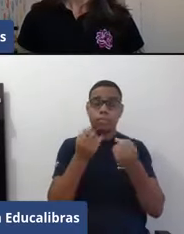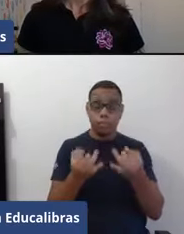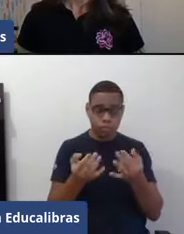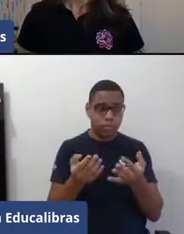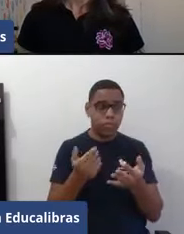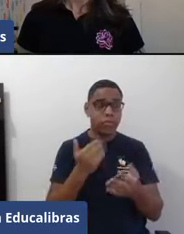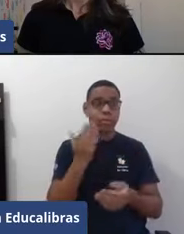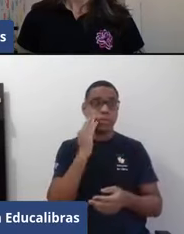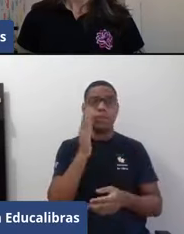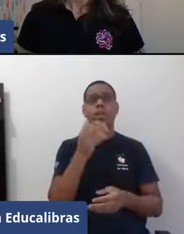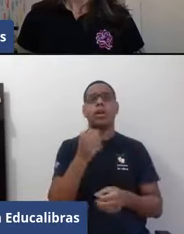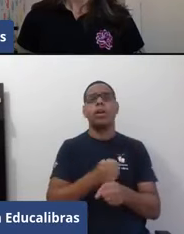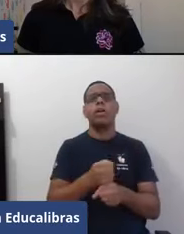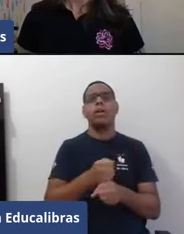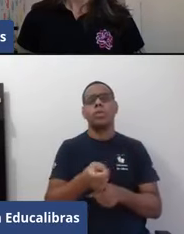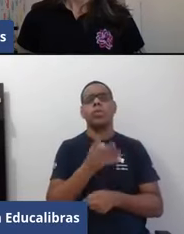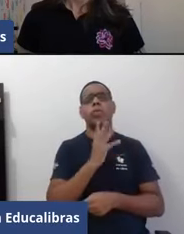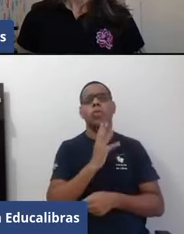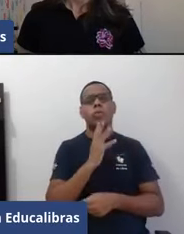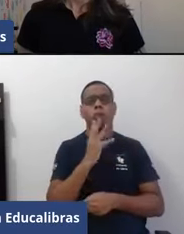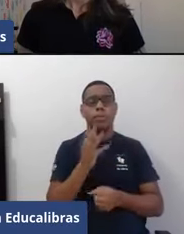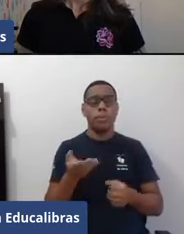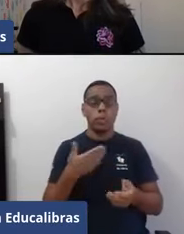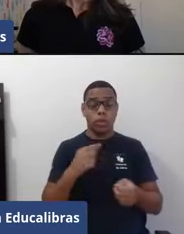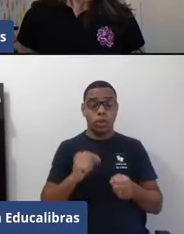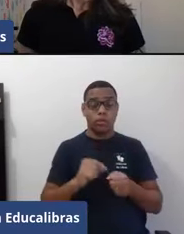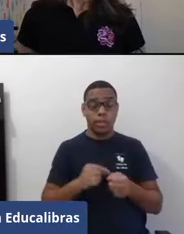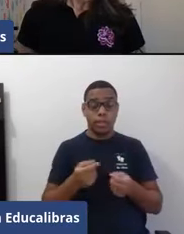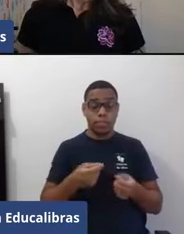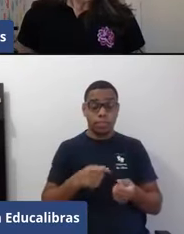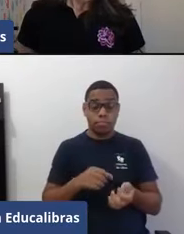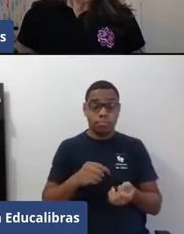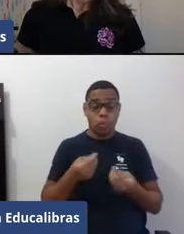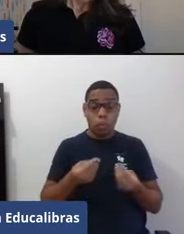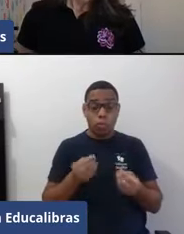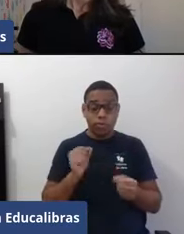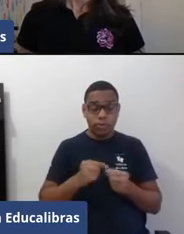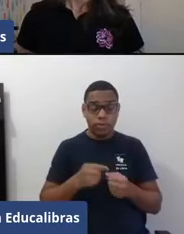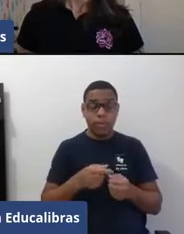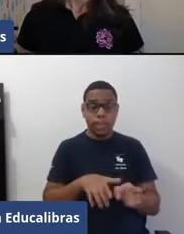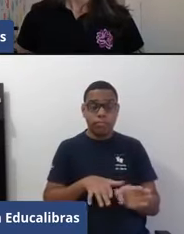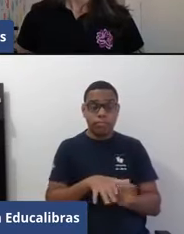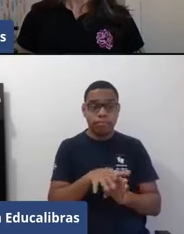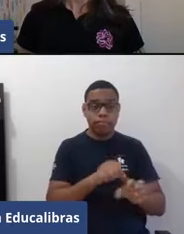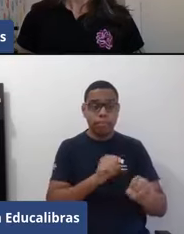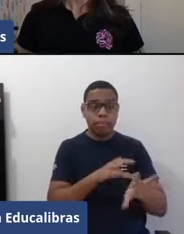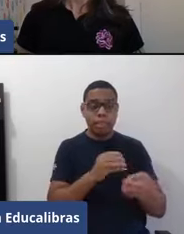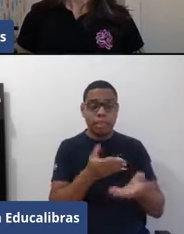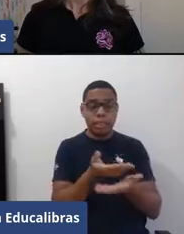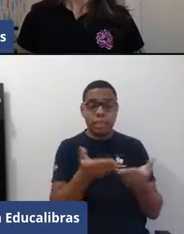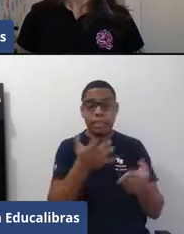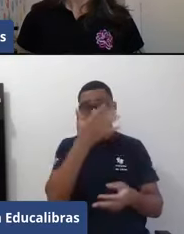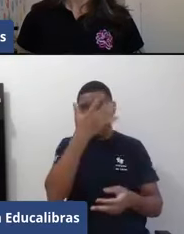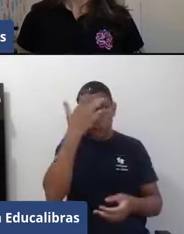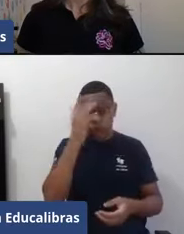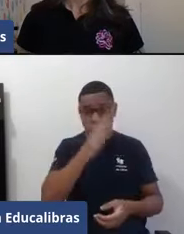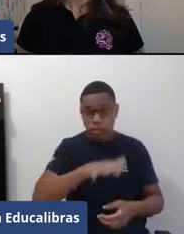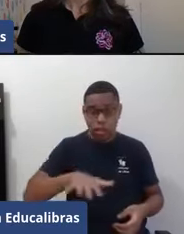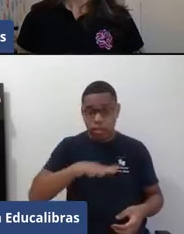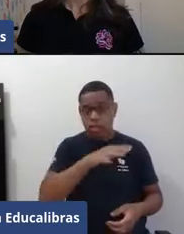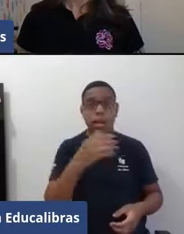sabe isso há muito tempo. O que a gente precisa fazer de fato para convencer as pessoas da importância